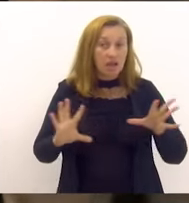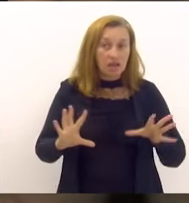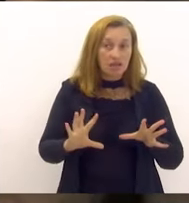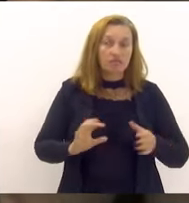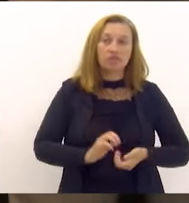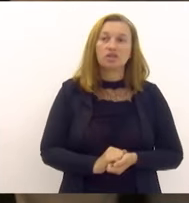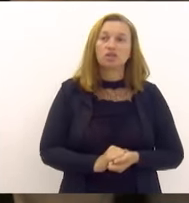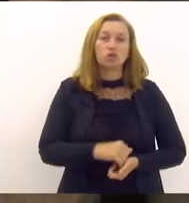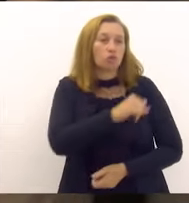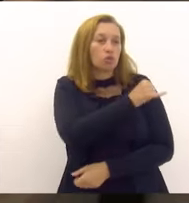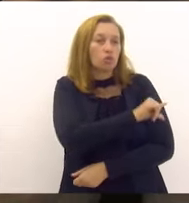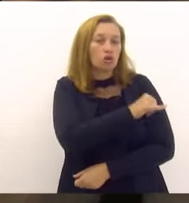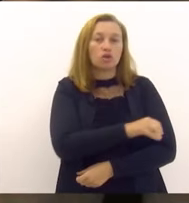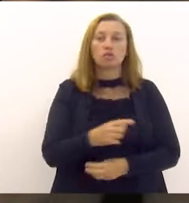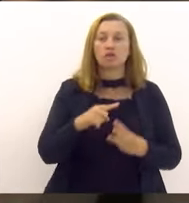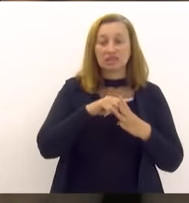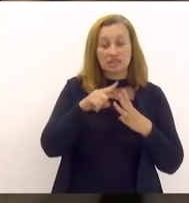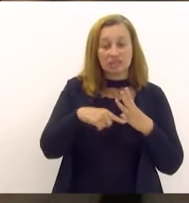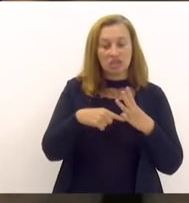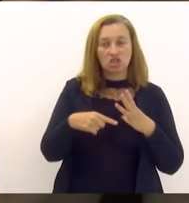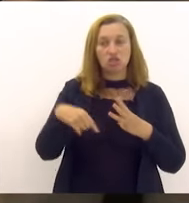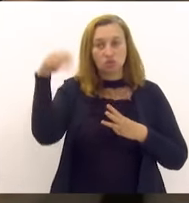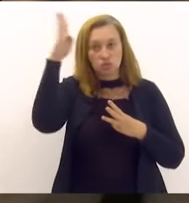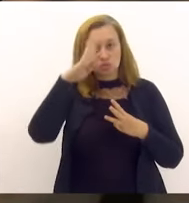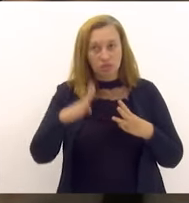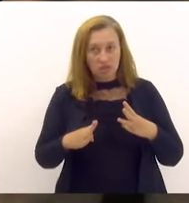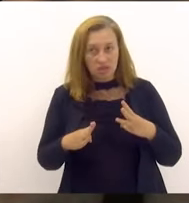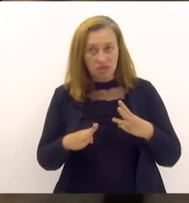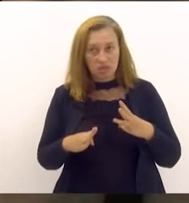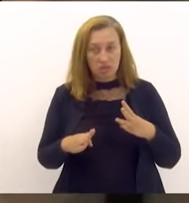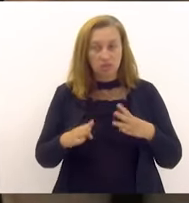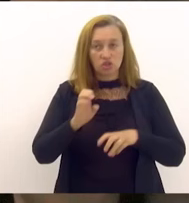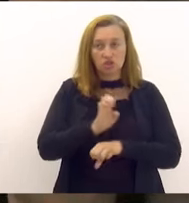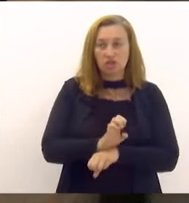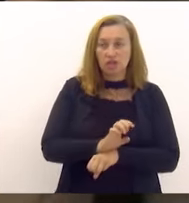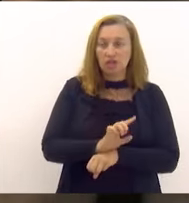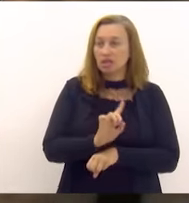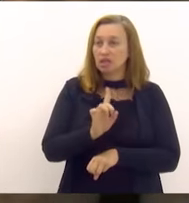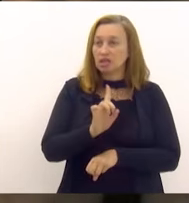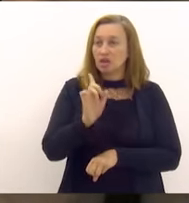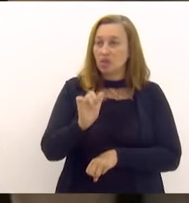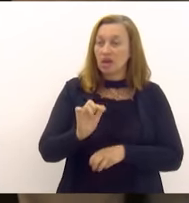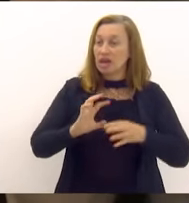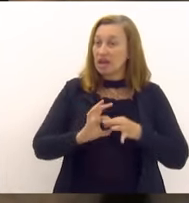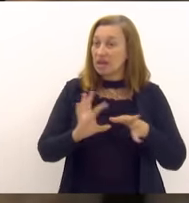é uma das três do Brasil que nem é autônoma,